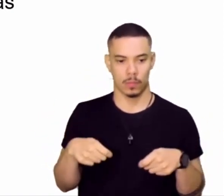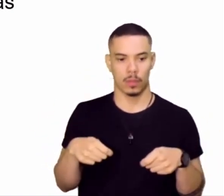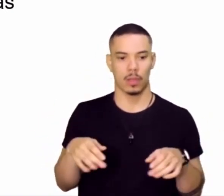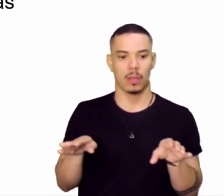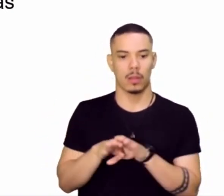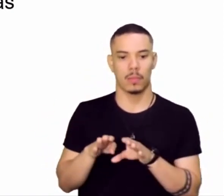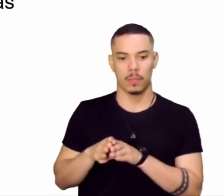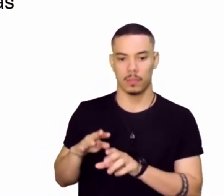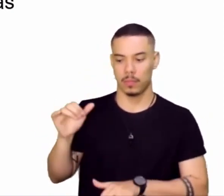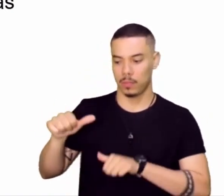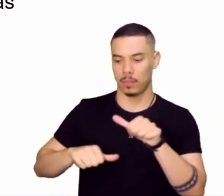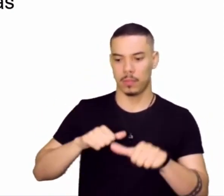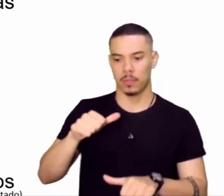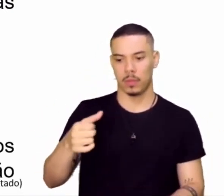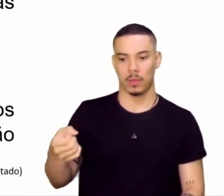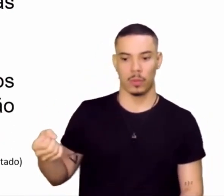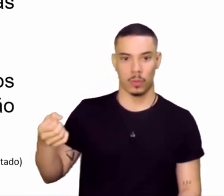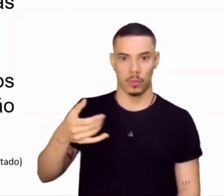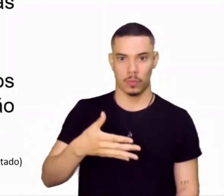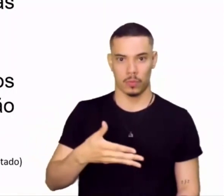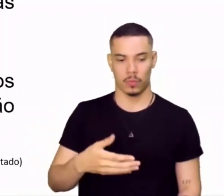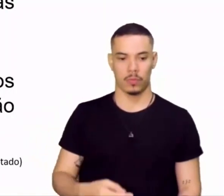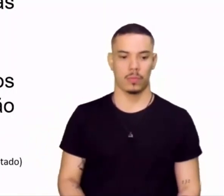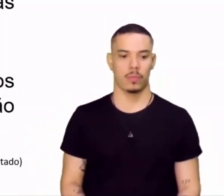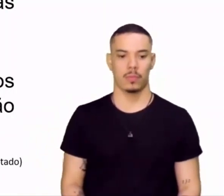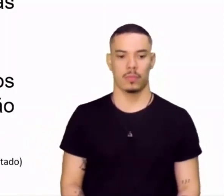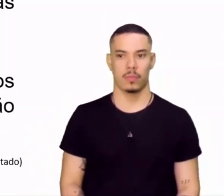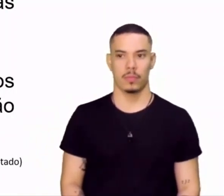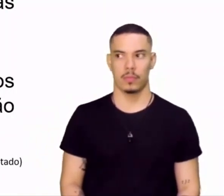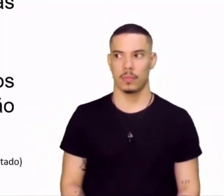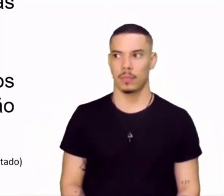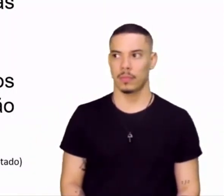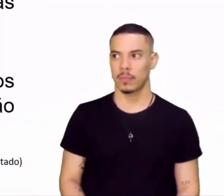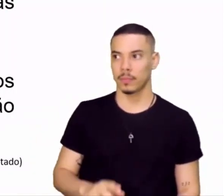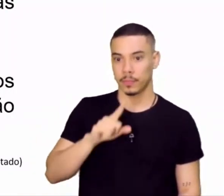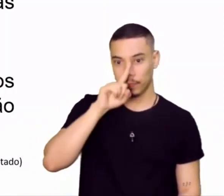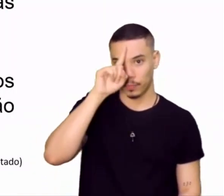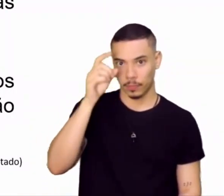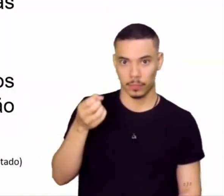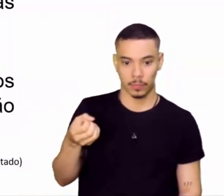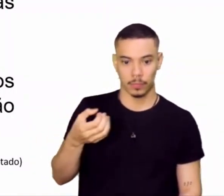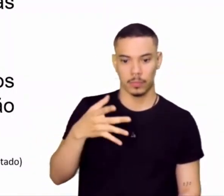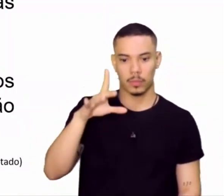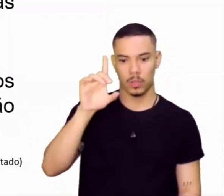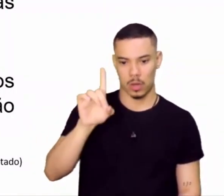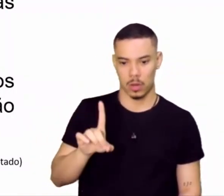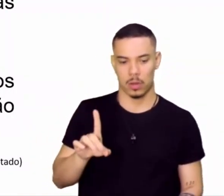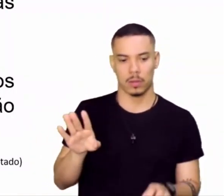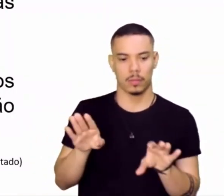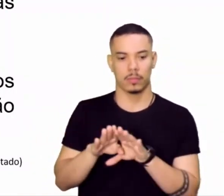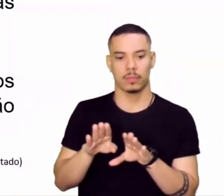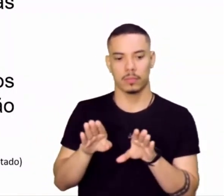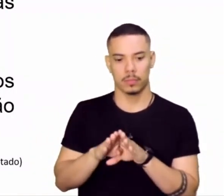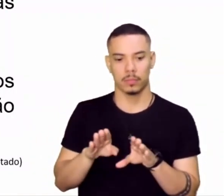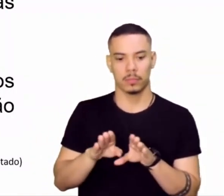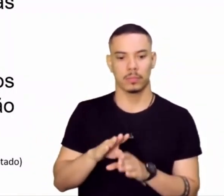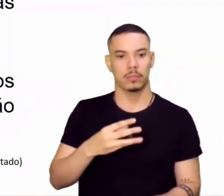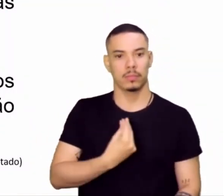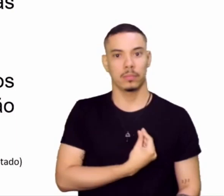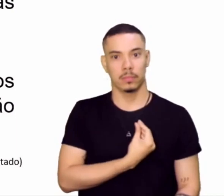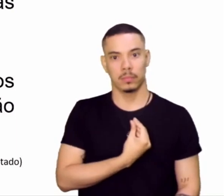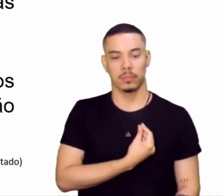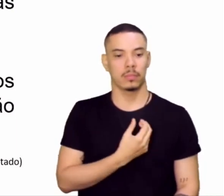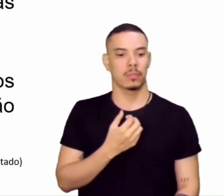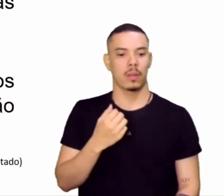às transformações e ao novo. Pela criação de novos direitos e pela existência dos